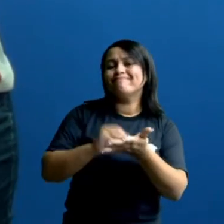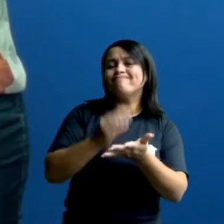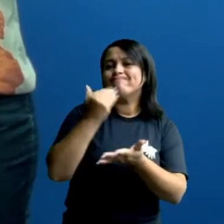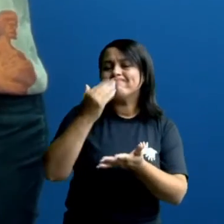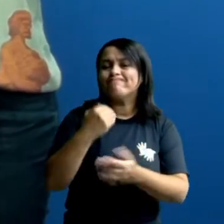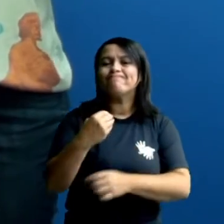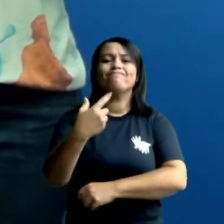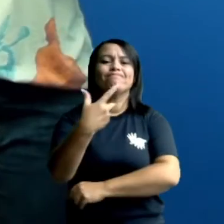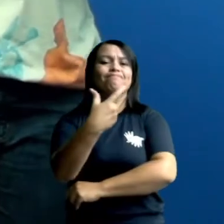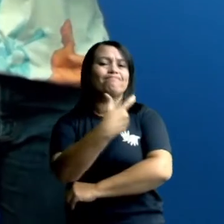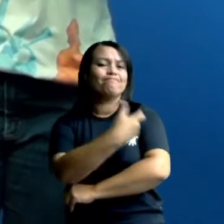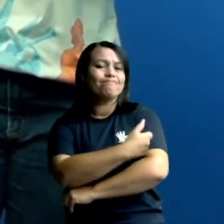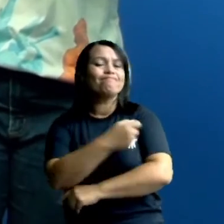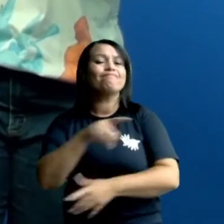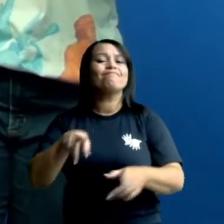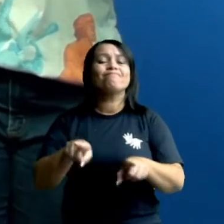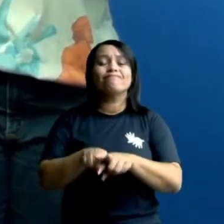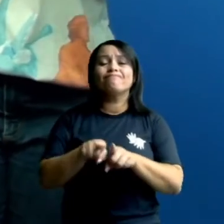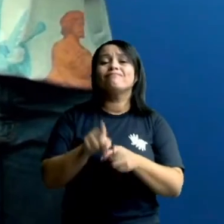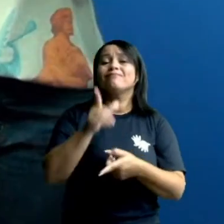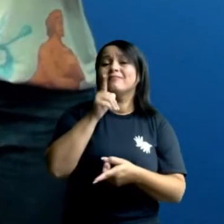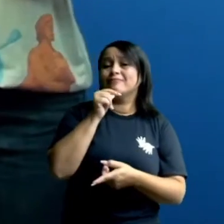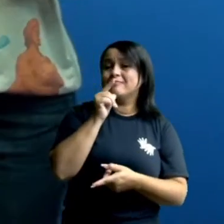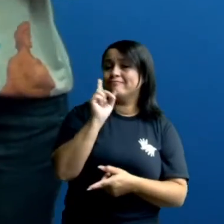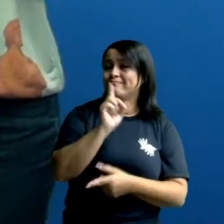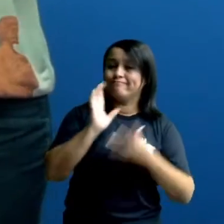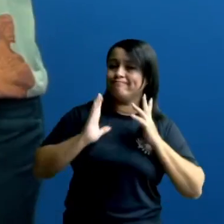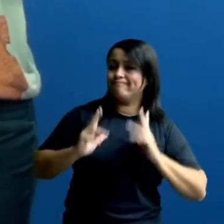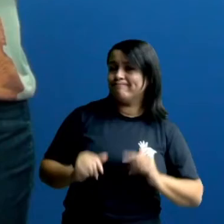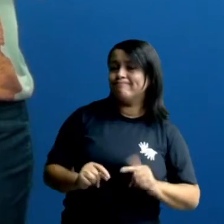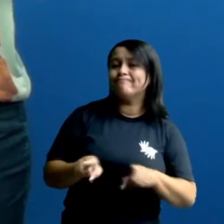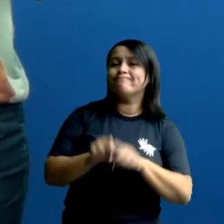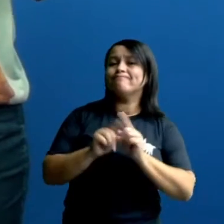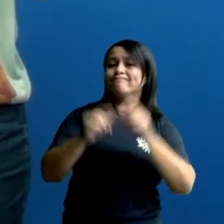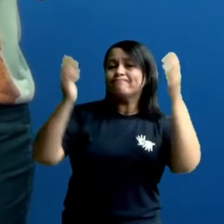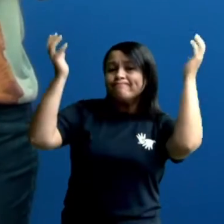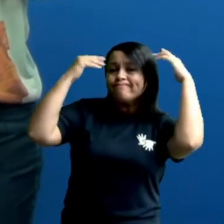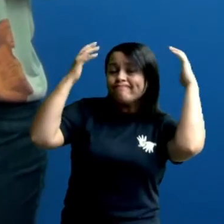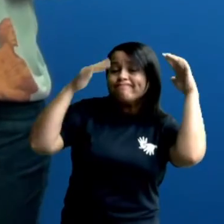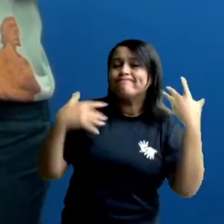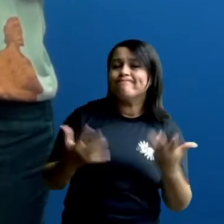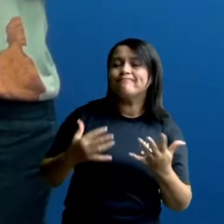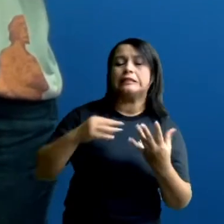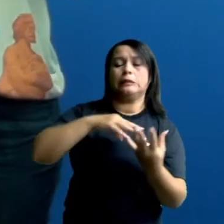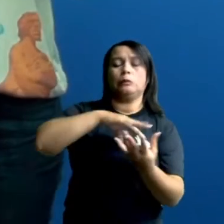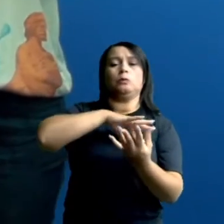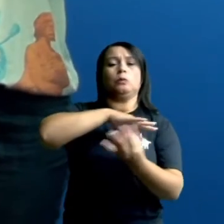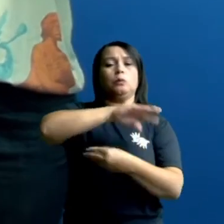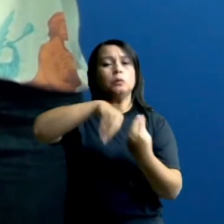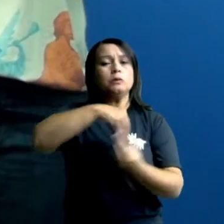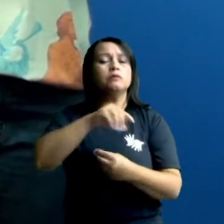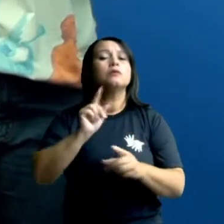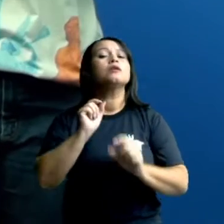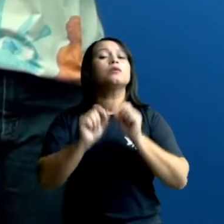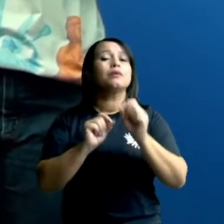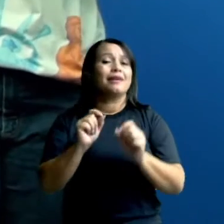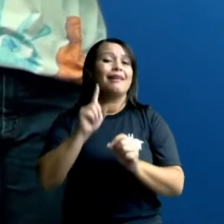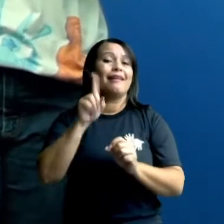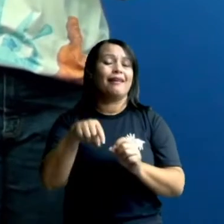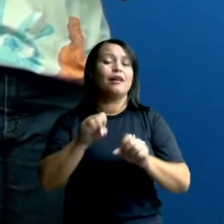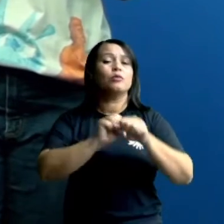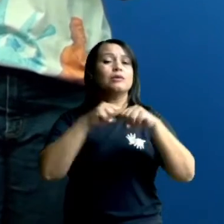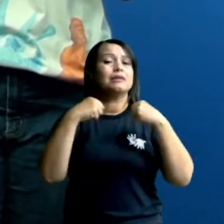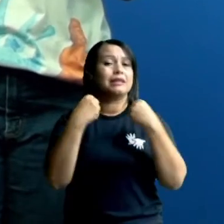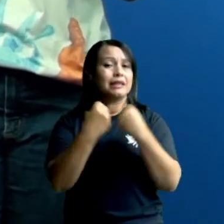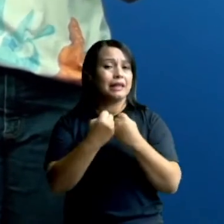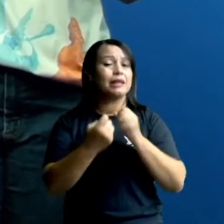a questão da água de qualidade para beber, para se banhar, né? Isso tudo vai estar envolvido. Então, por ser um indicador social,